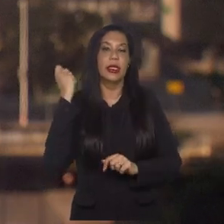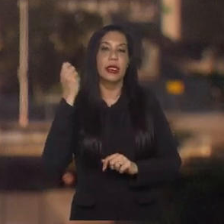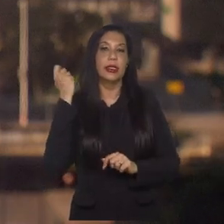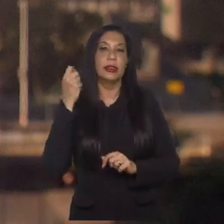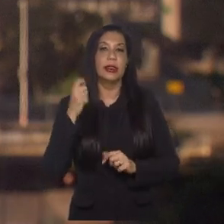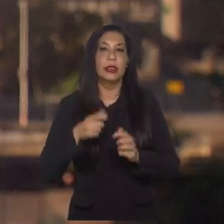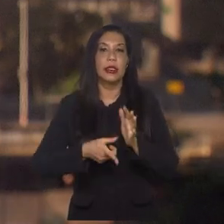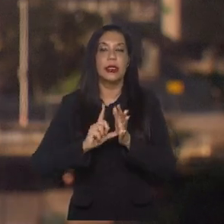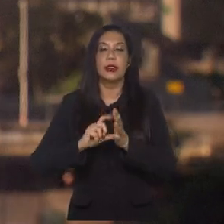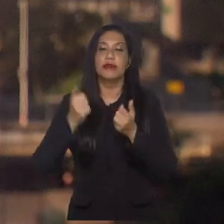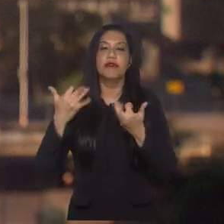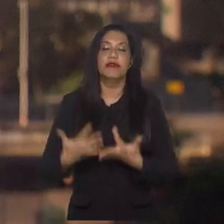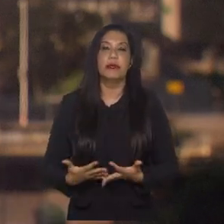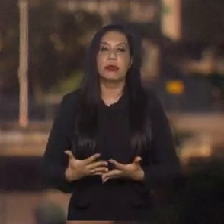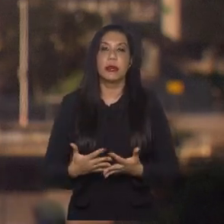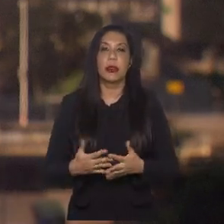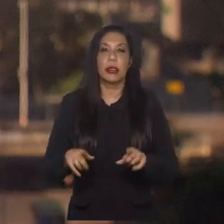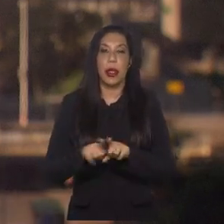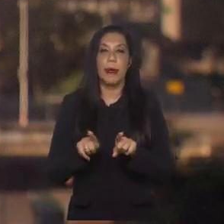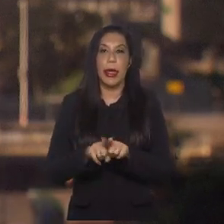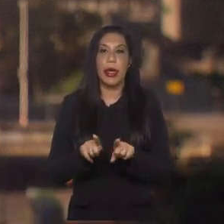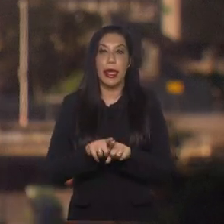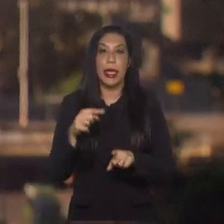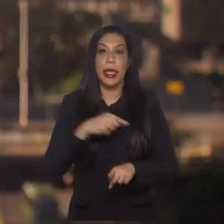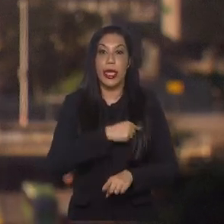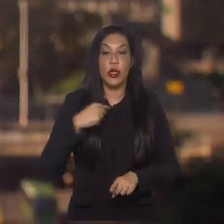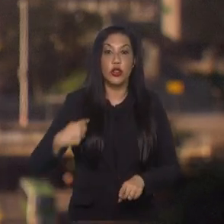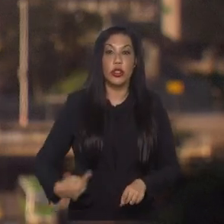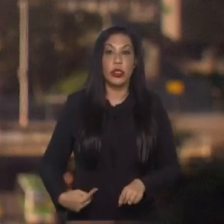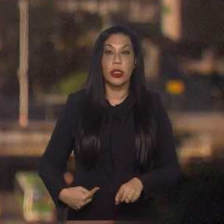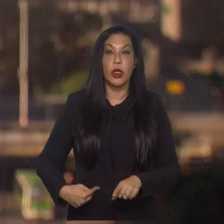aí vocês podem confirmar também, chinesa,